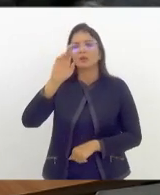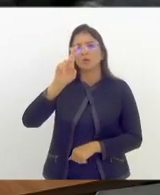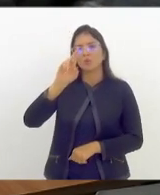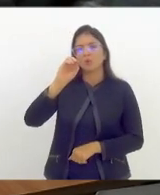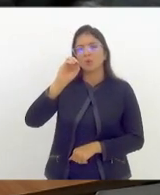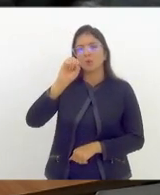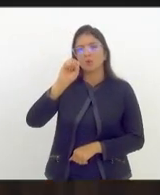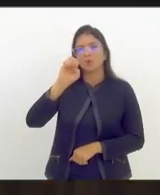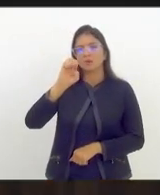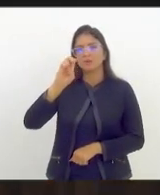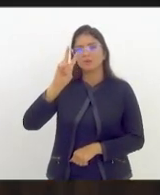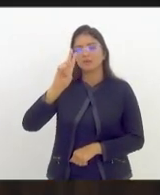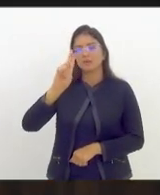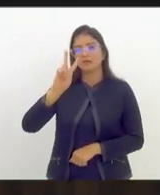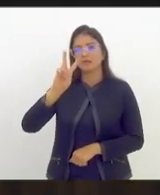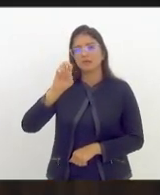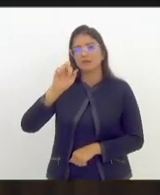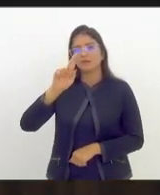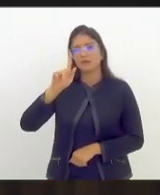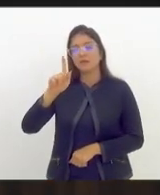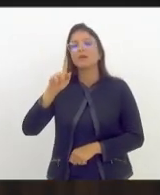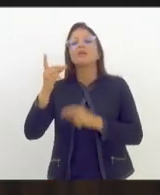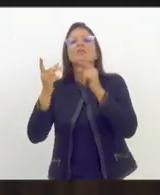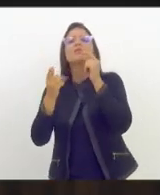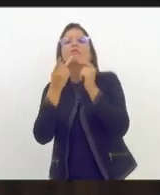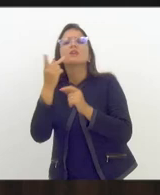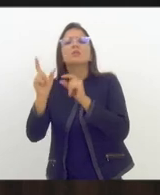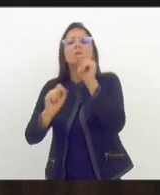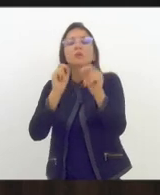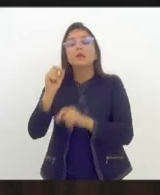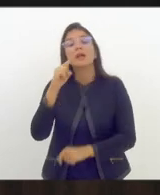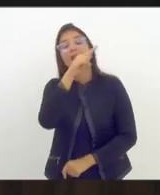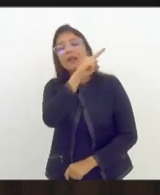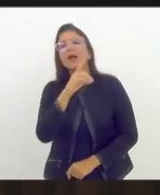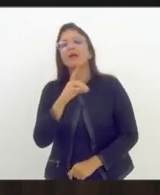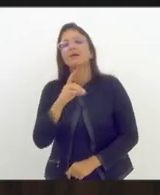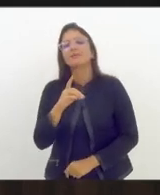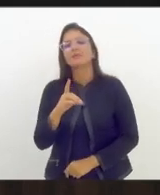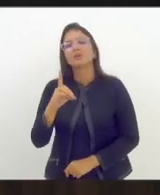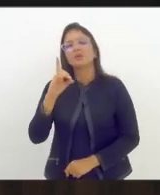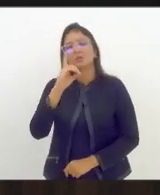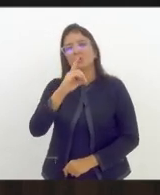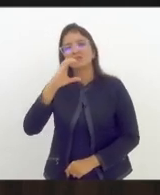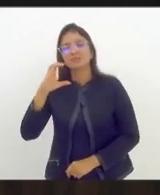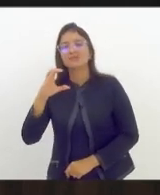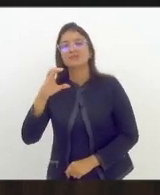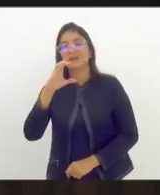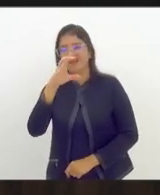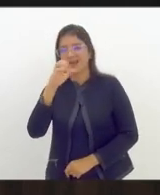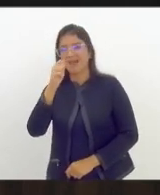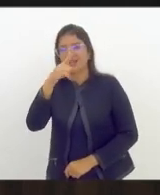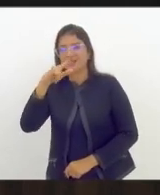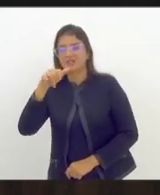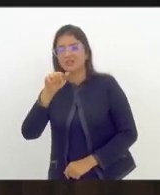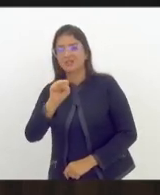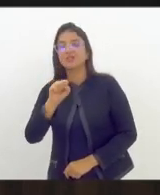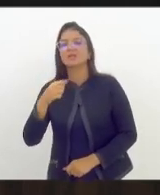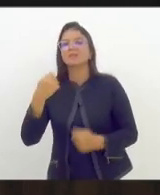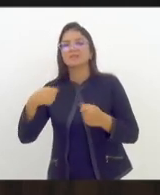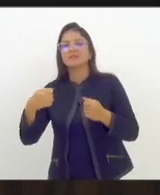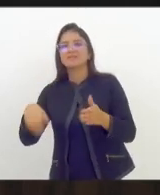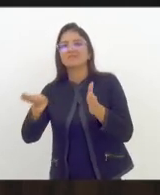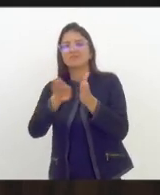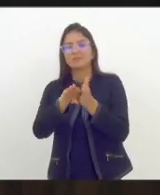que denomina a futura estação das barcas do município de Duque de Caxias, Estação Baixada Fluminense.